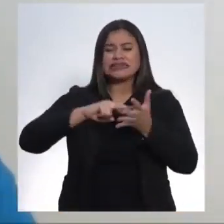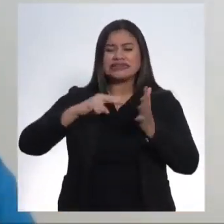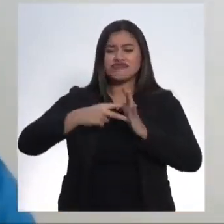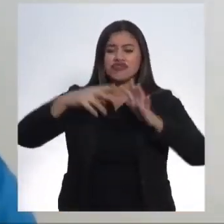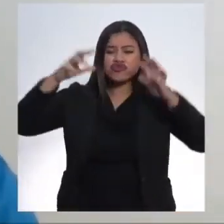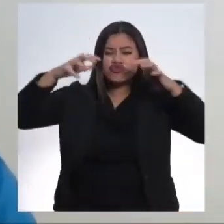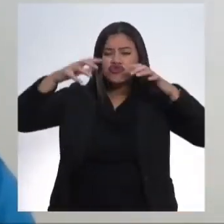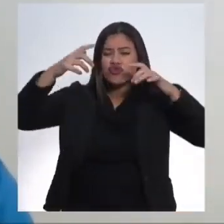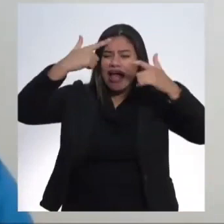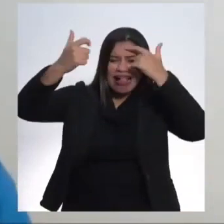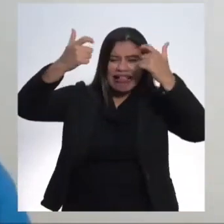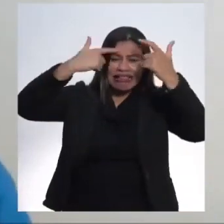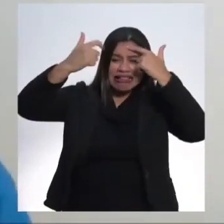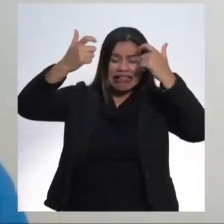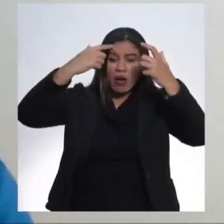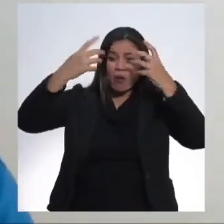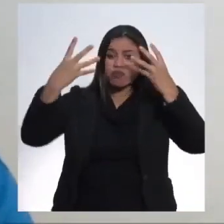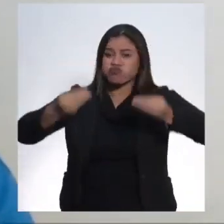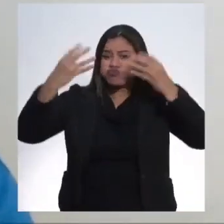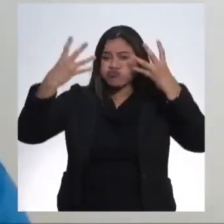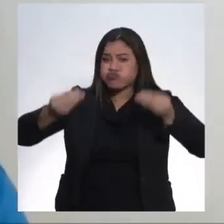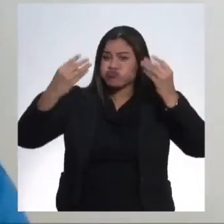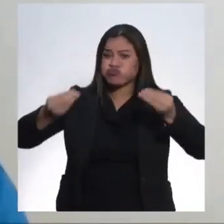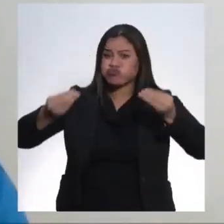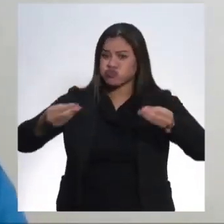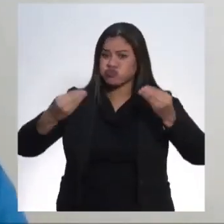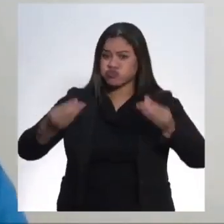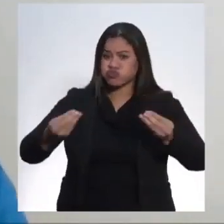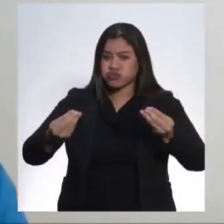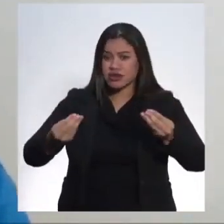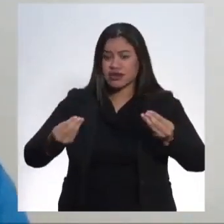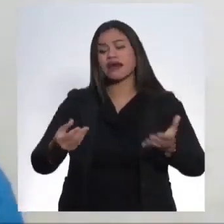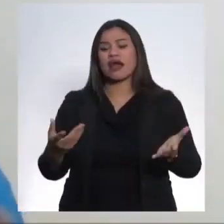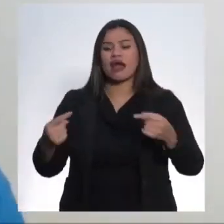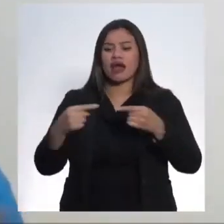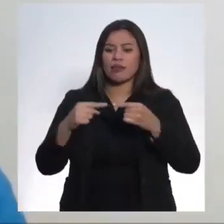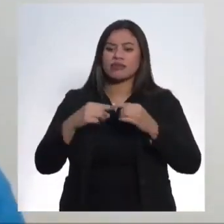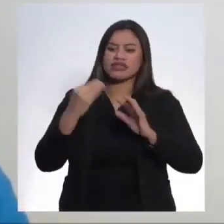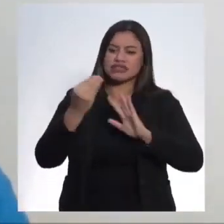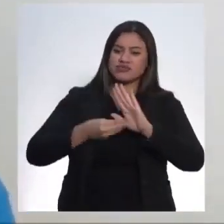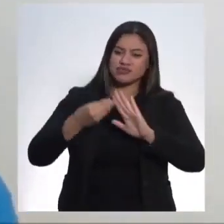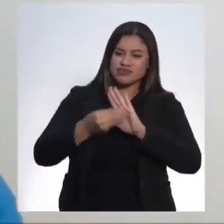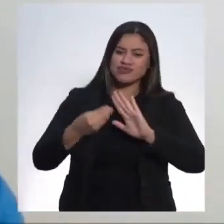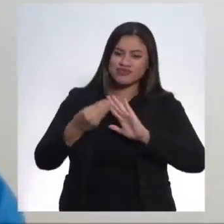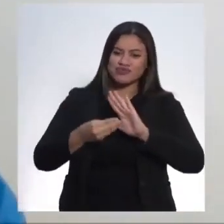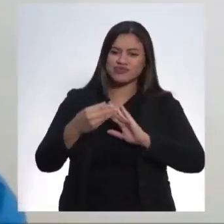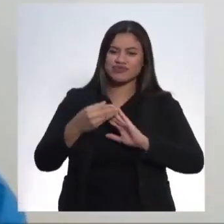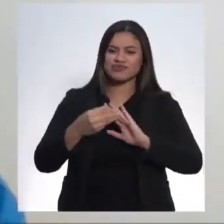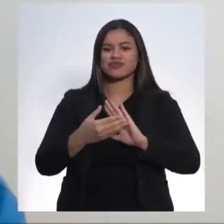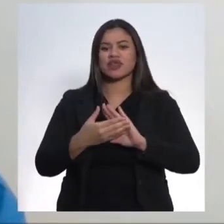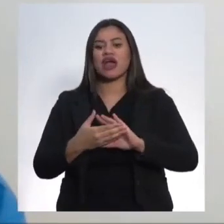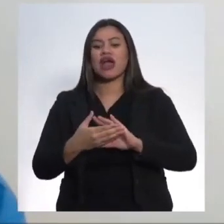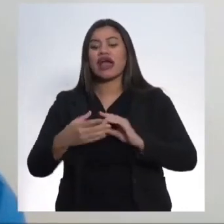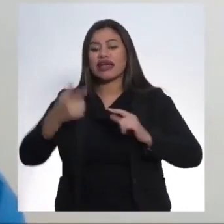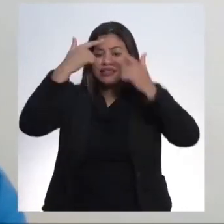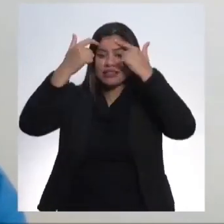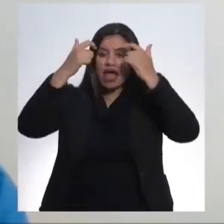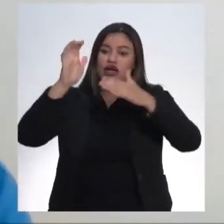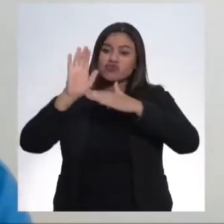a ideia, essa é uma das etapas do Design Thinking, né? Ter ideias do que pode ser feito para resolver o